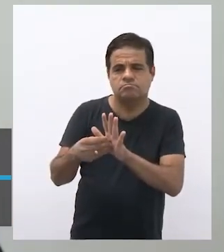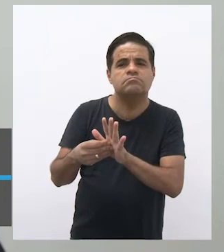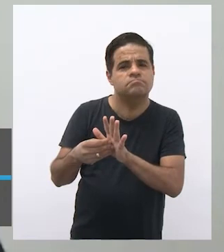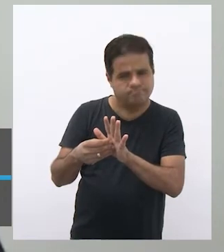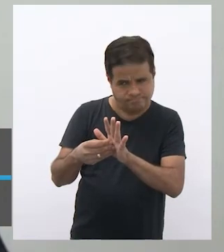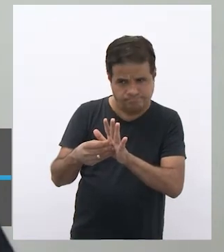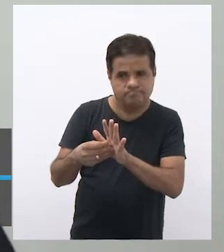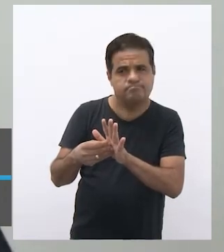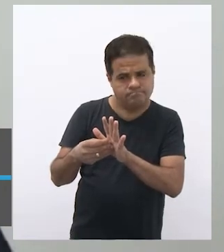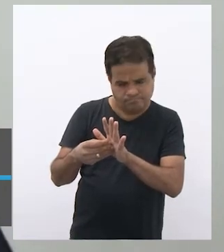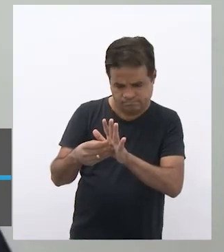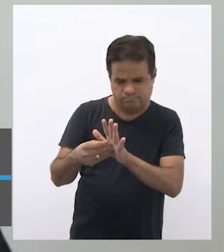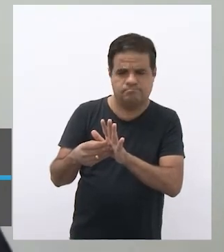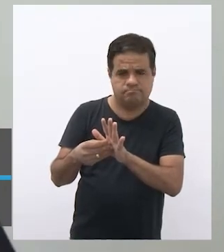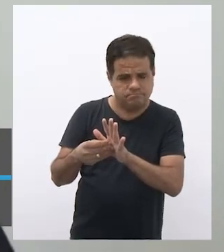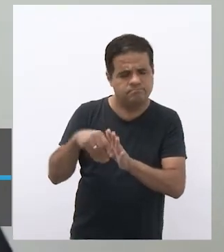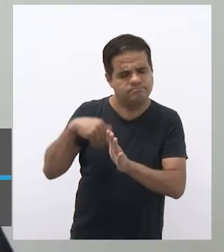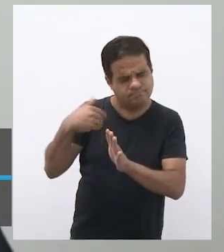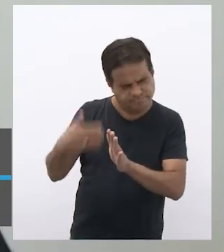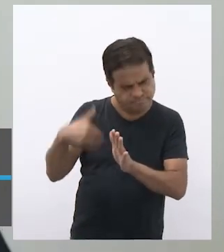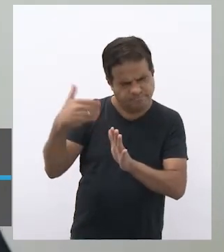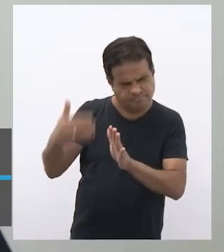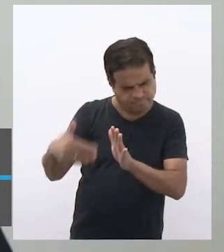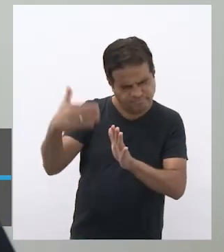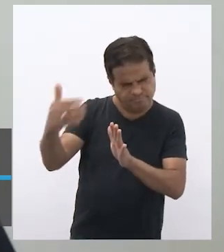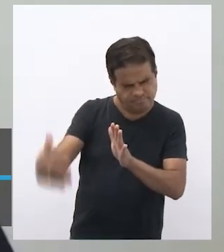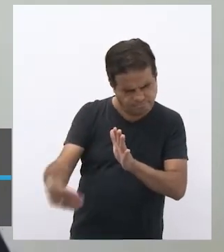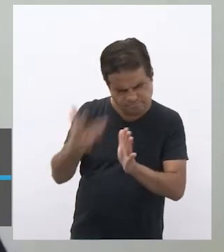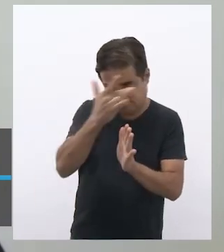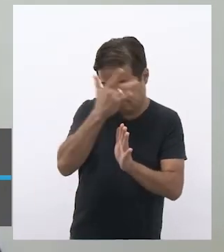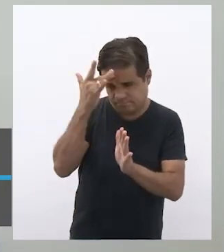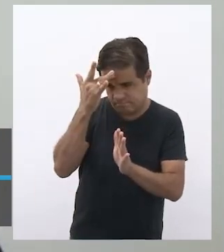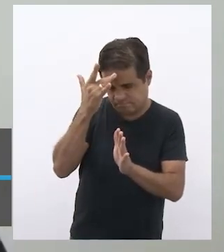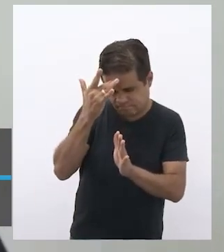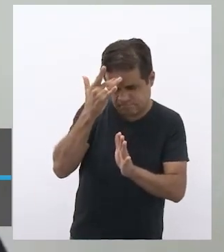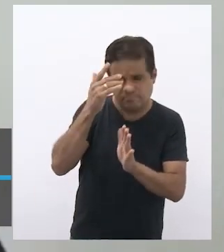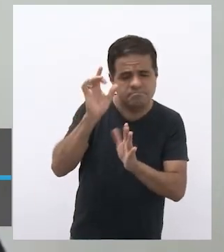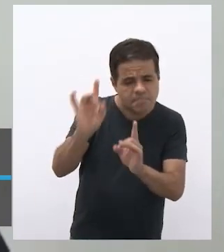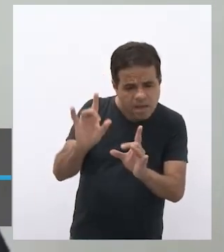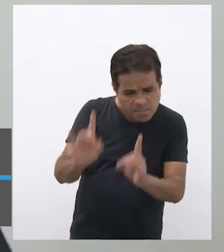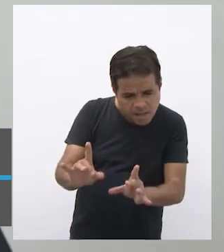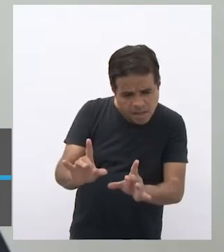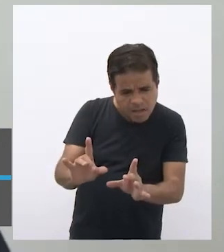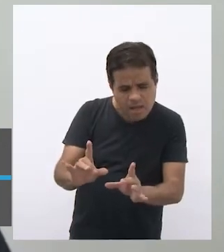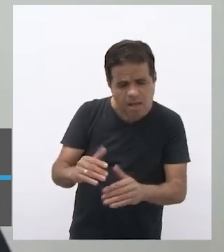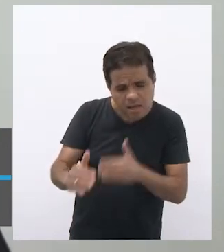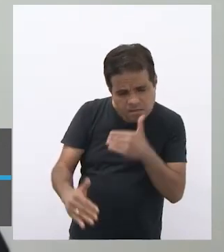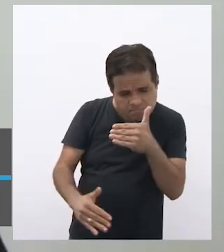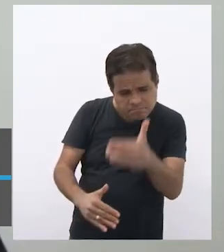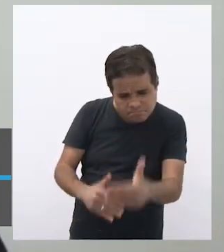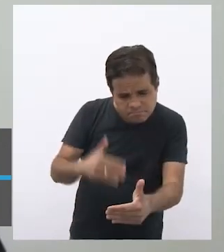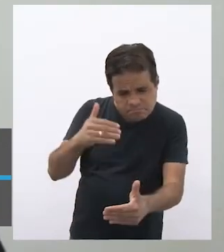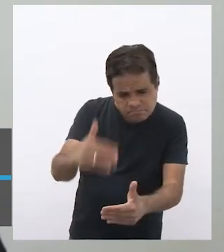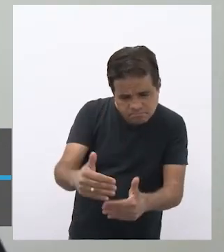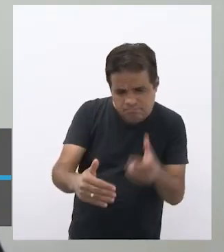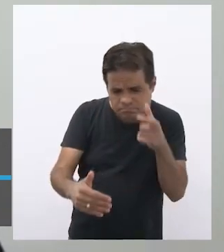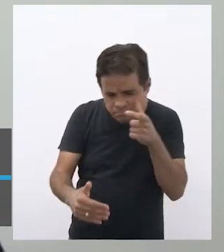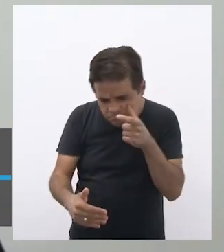próprio sustento, e depois passou a abranger também pessoas que, por circunstâncias específicas, circunstâncias